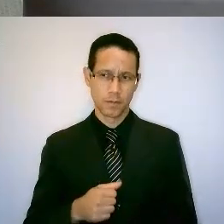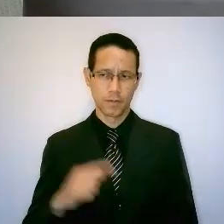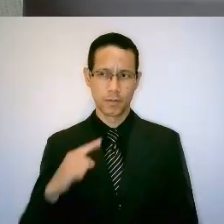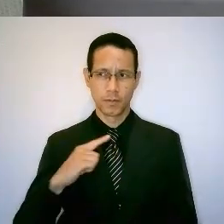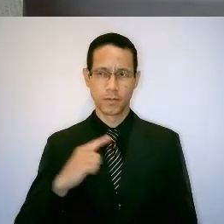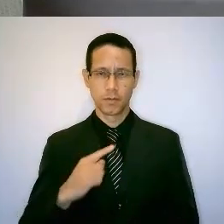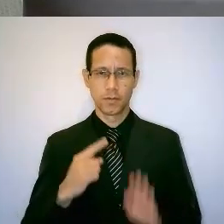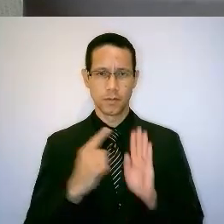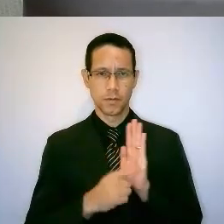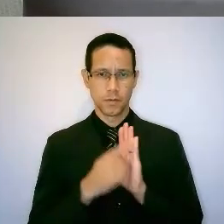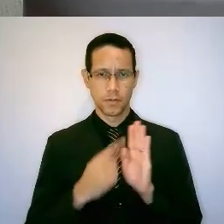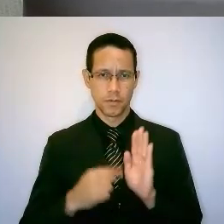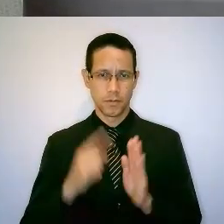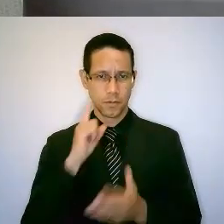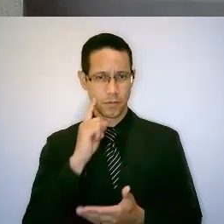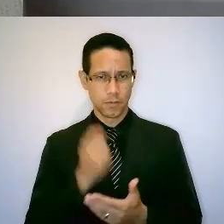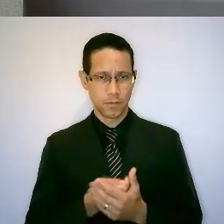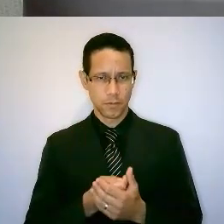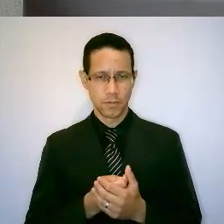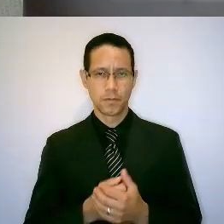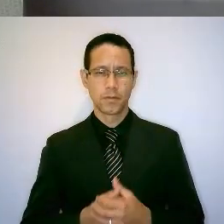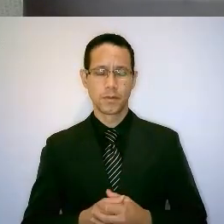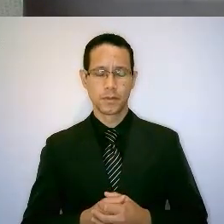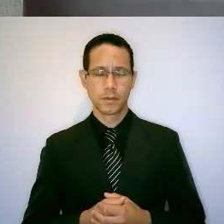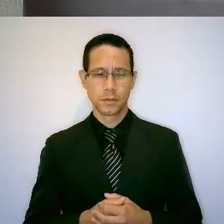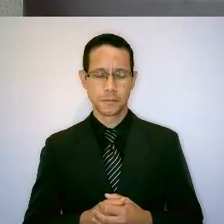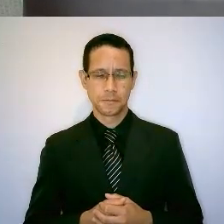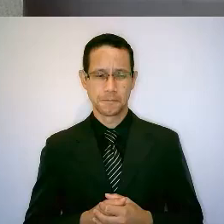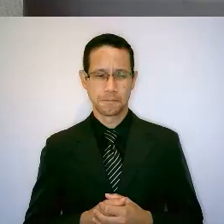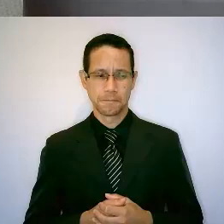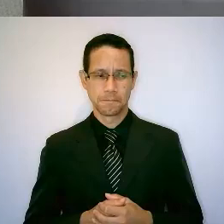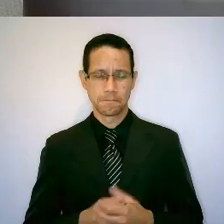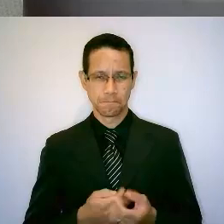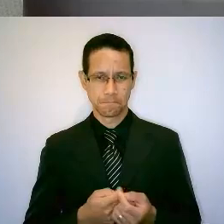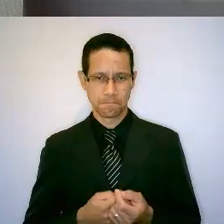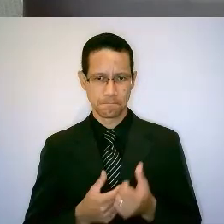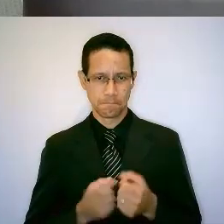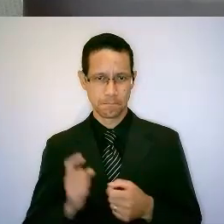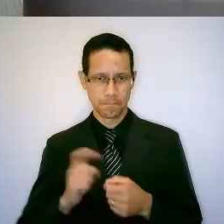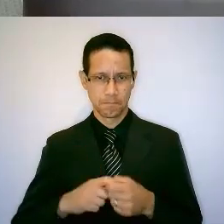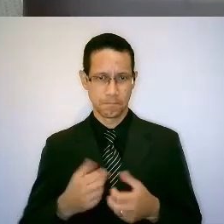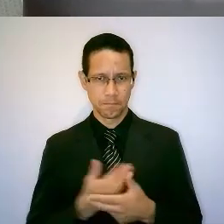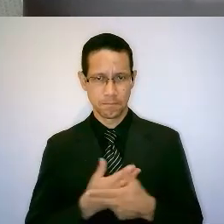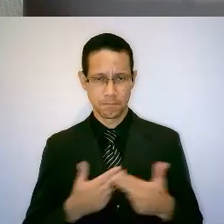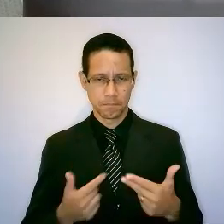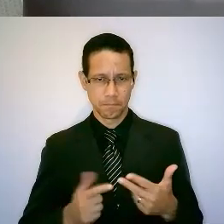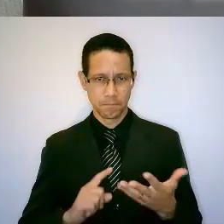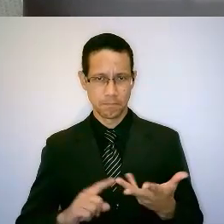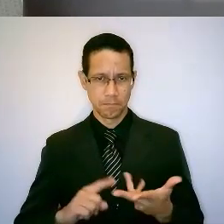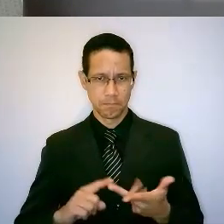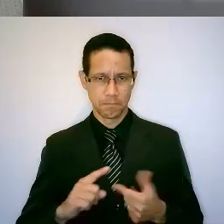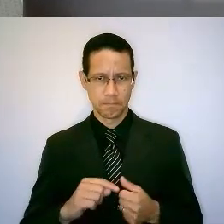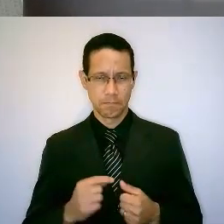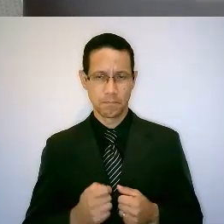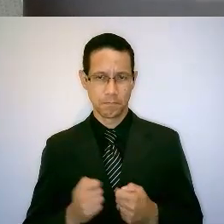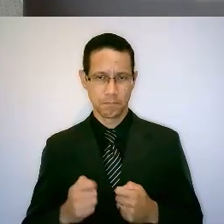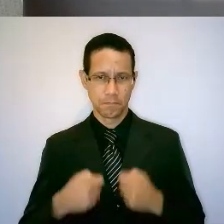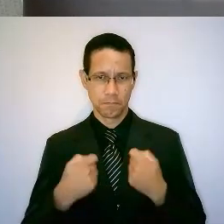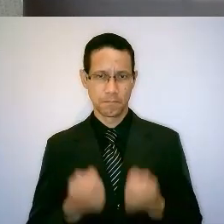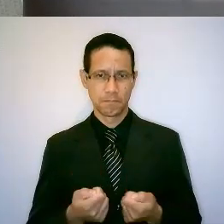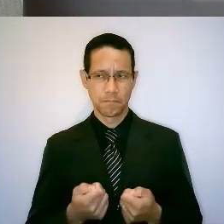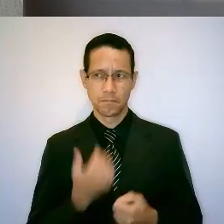da decisão que revogou o deferimento da devolução dos bens por parte da vítima e impossibilidade